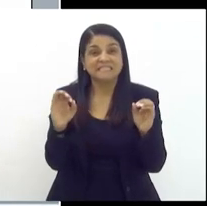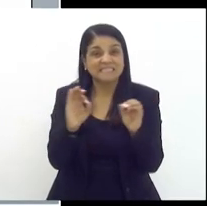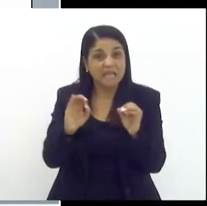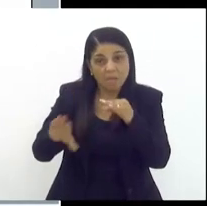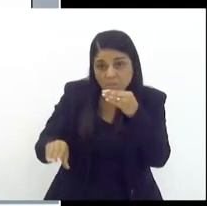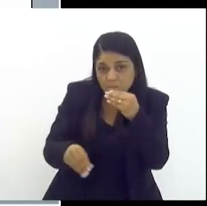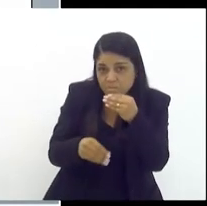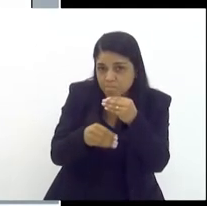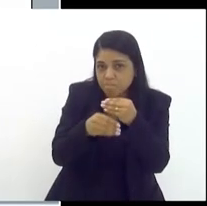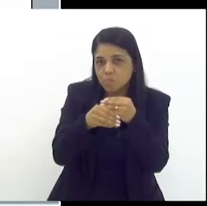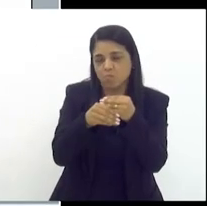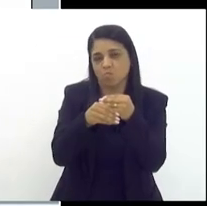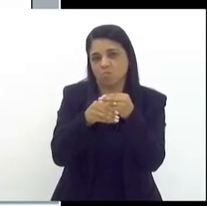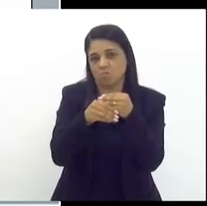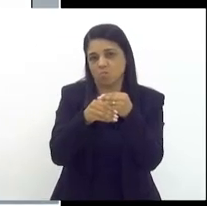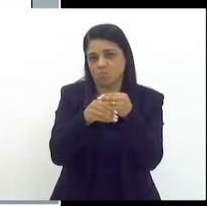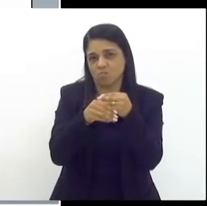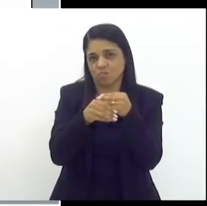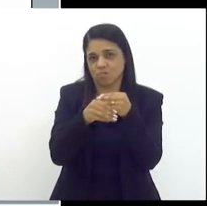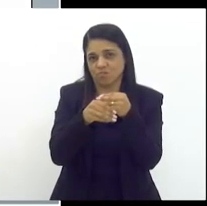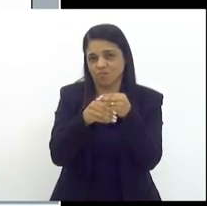sem adicionar